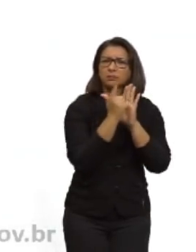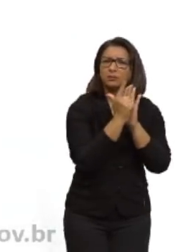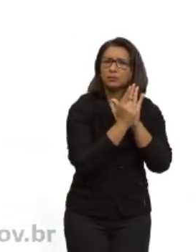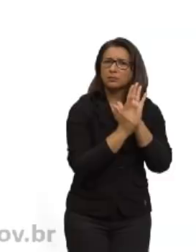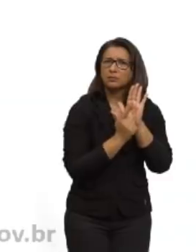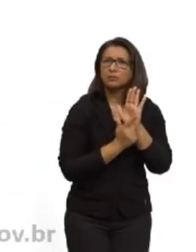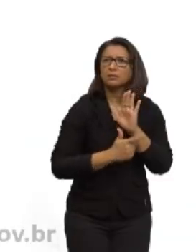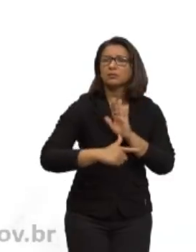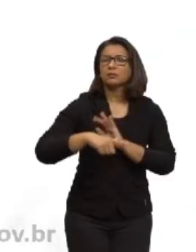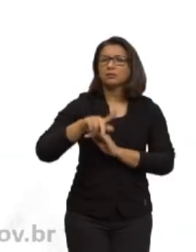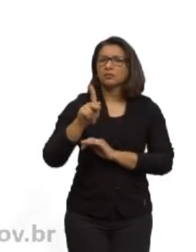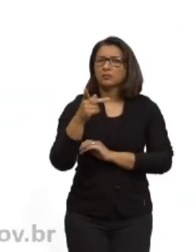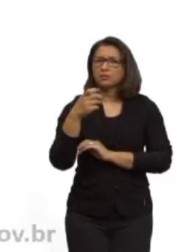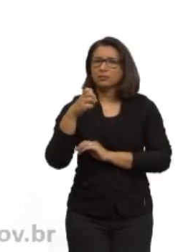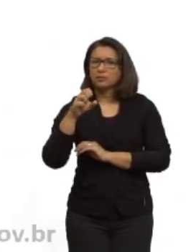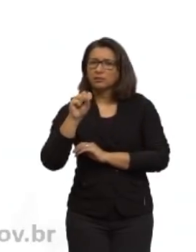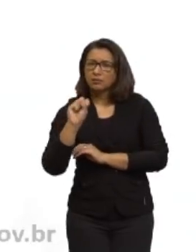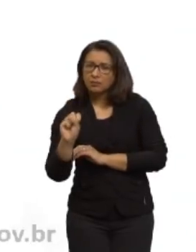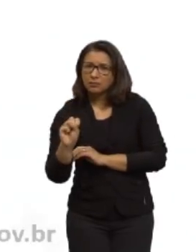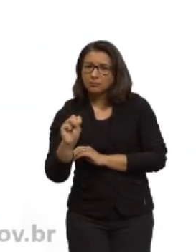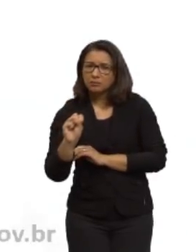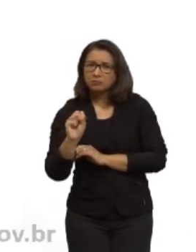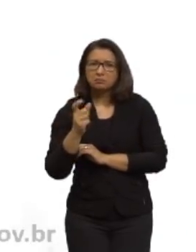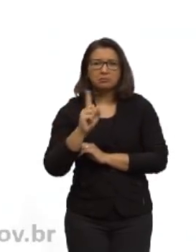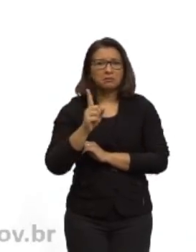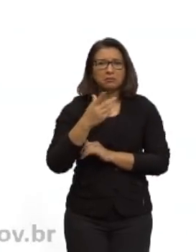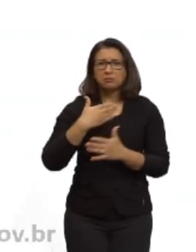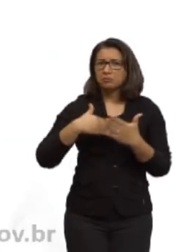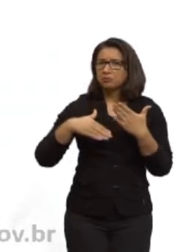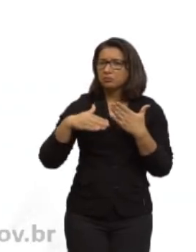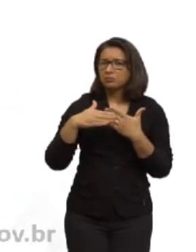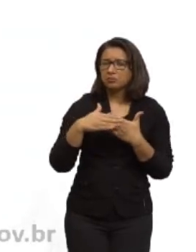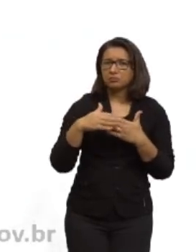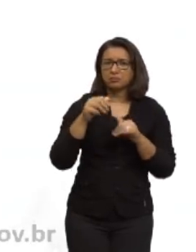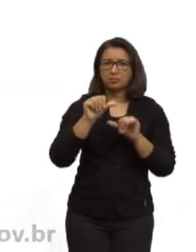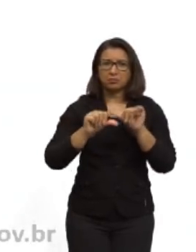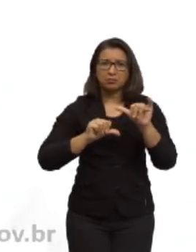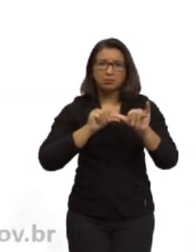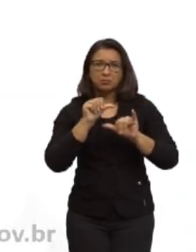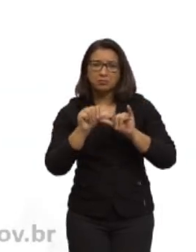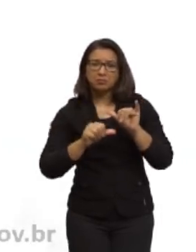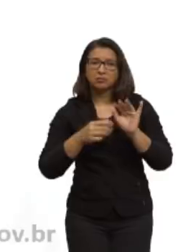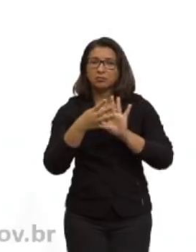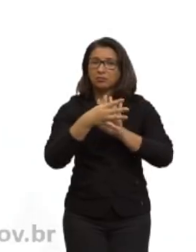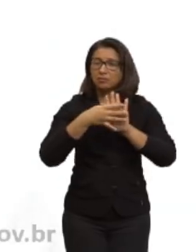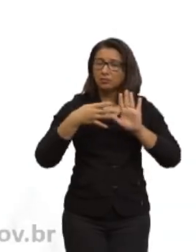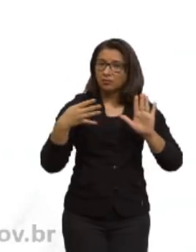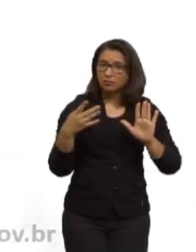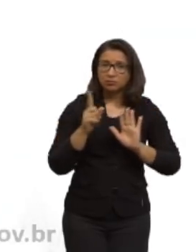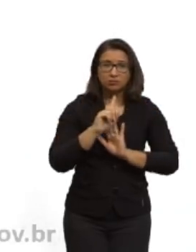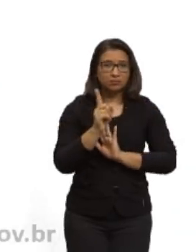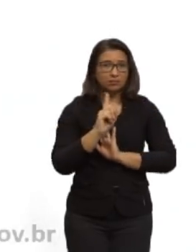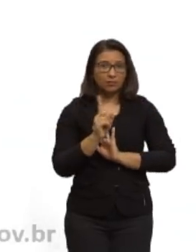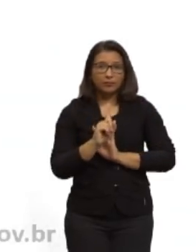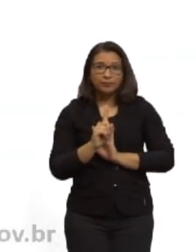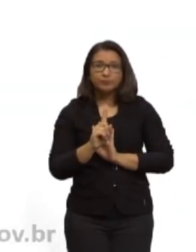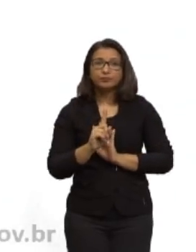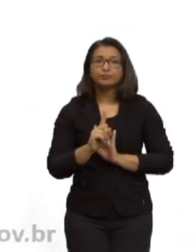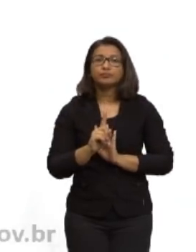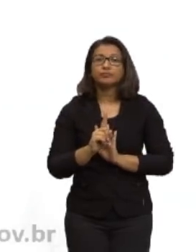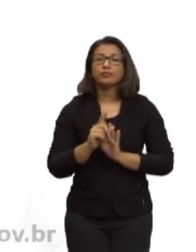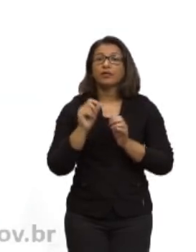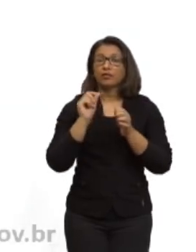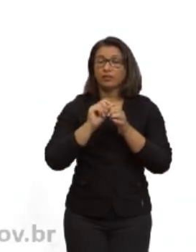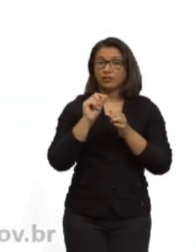nem todas as ligações né todas as reações foram tabelados nem todas as reações